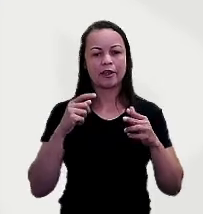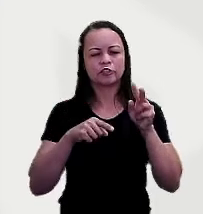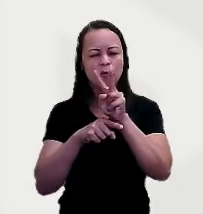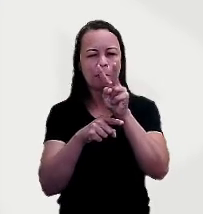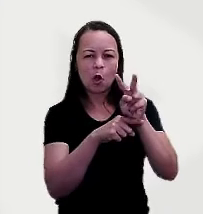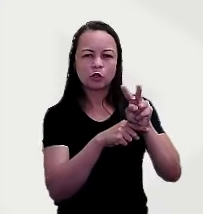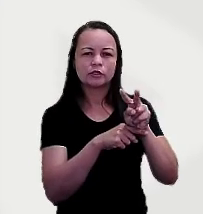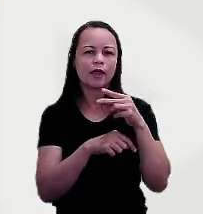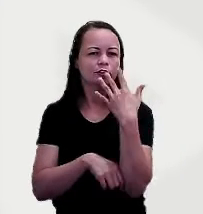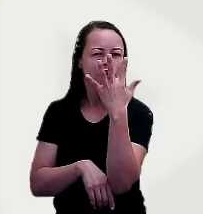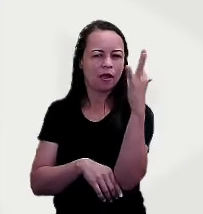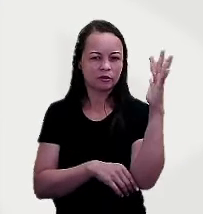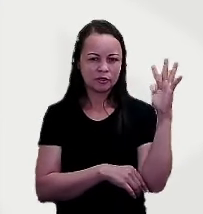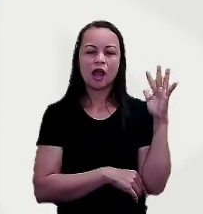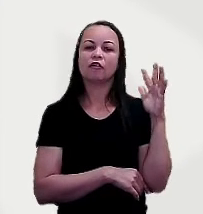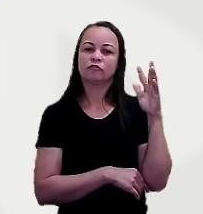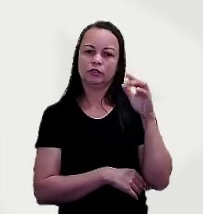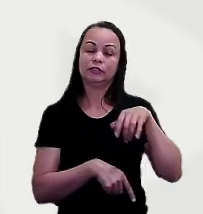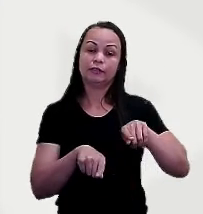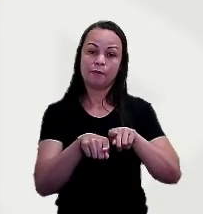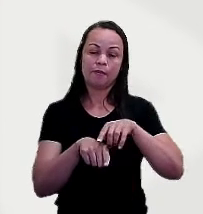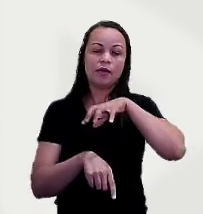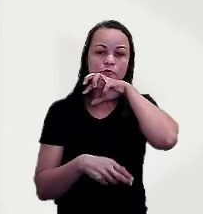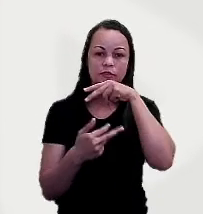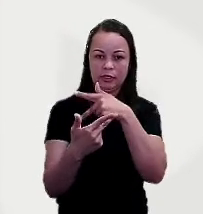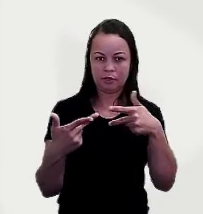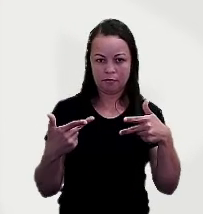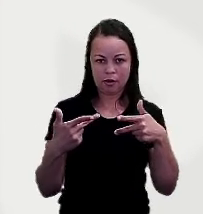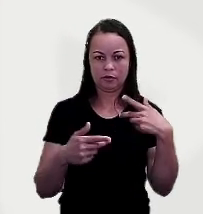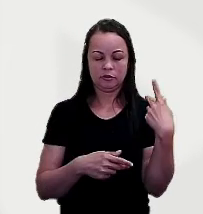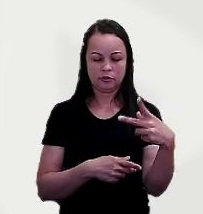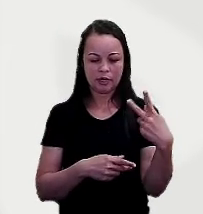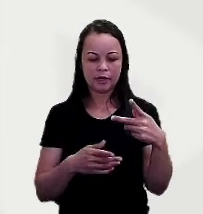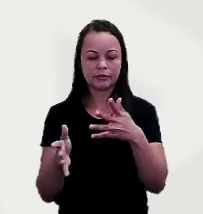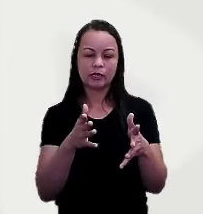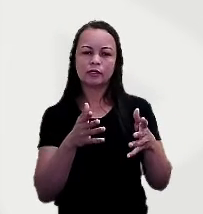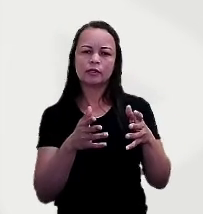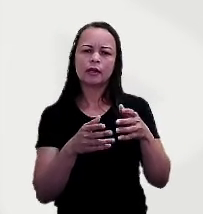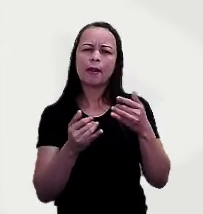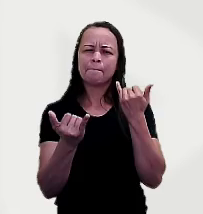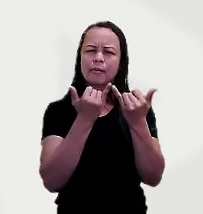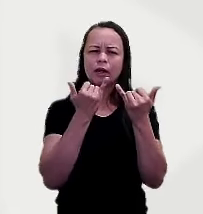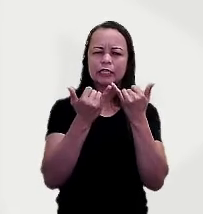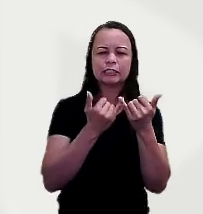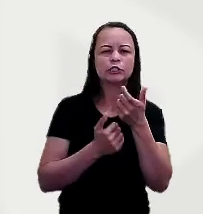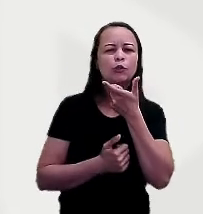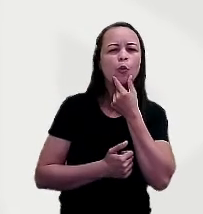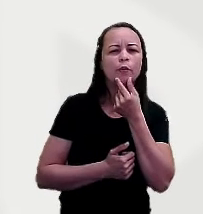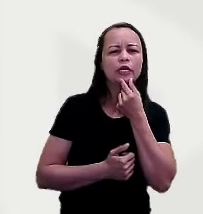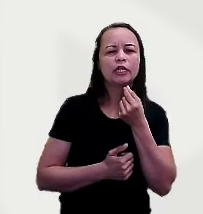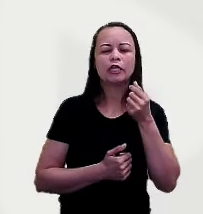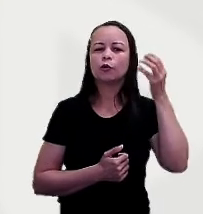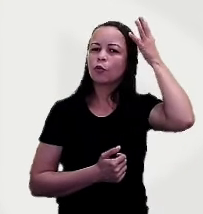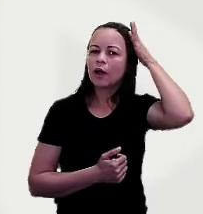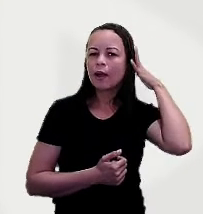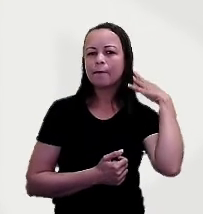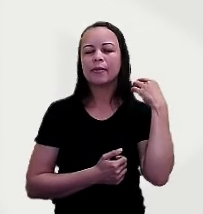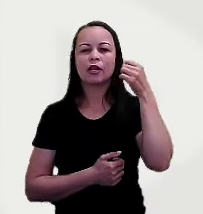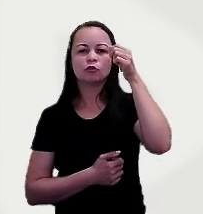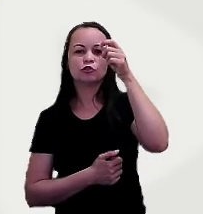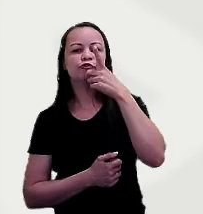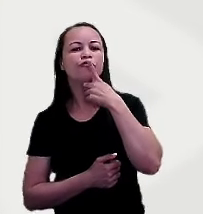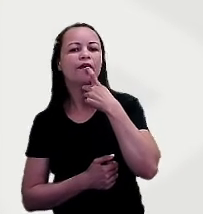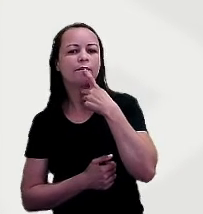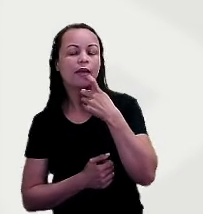dos animais. Segundo a crença popular, ele se parece com um menino que tem cabelos vermelhos e